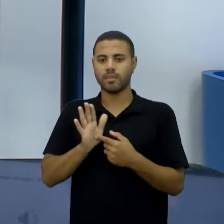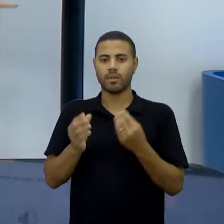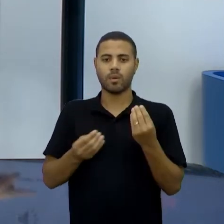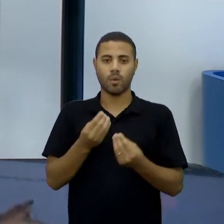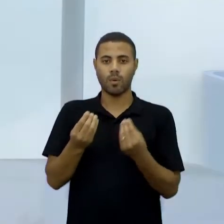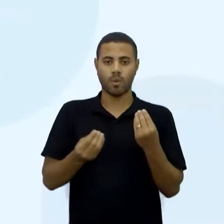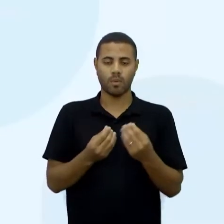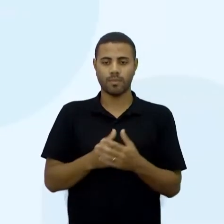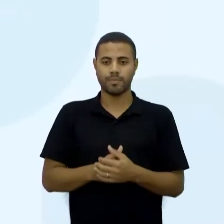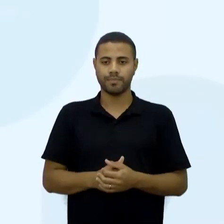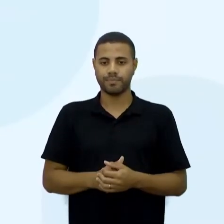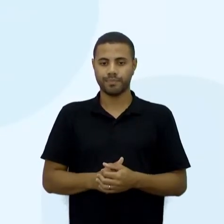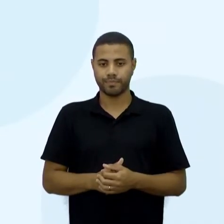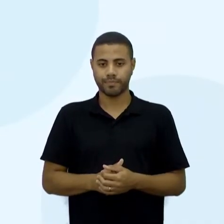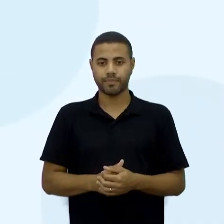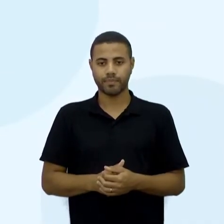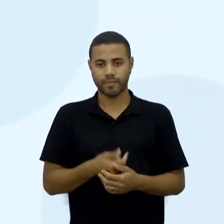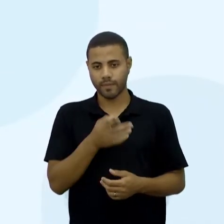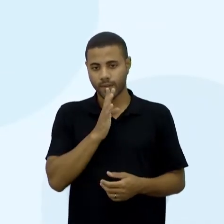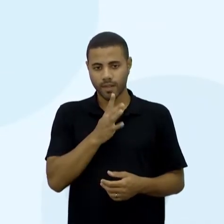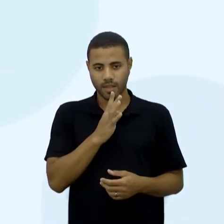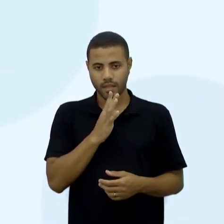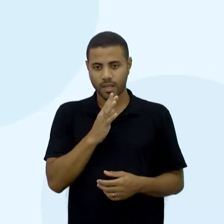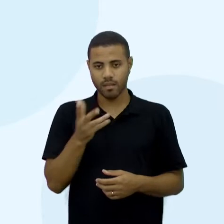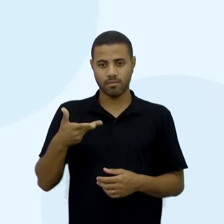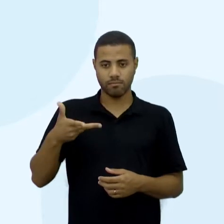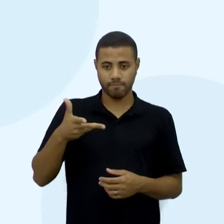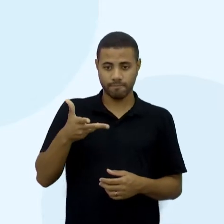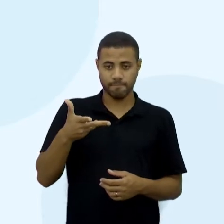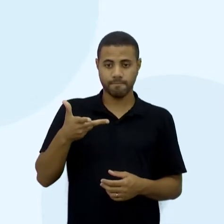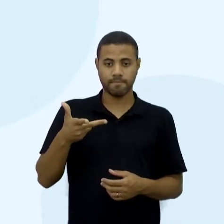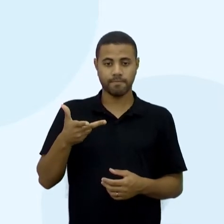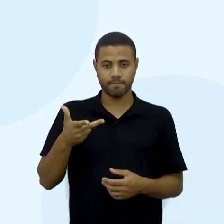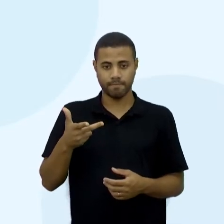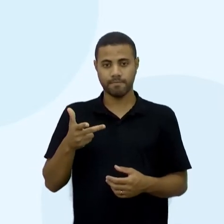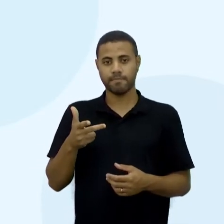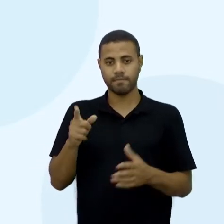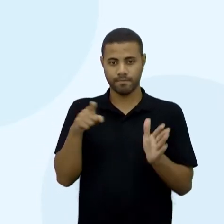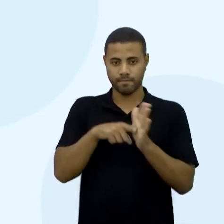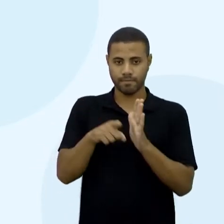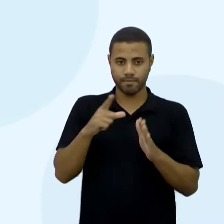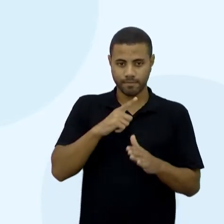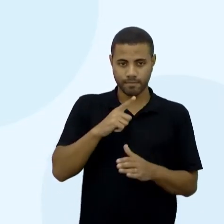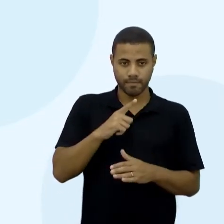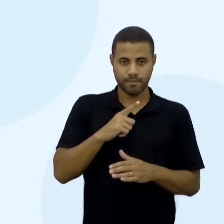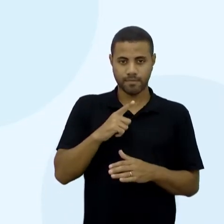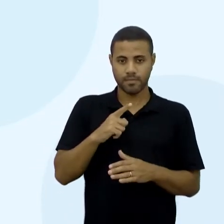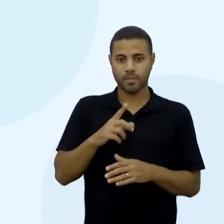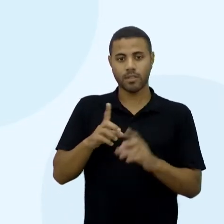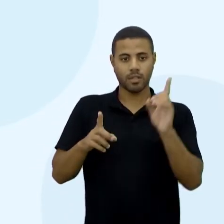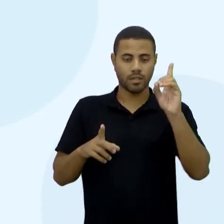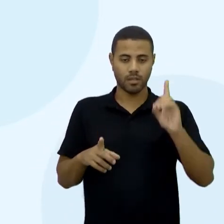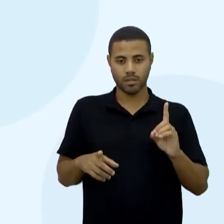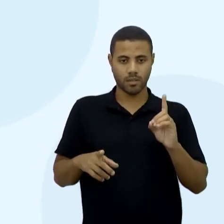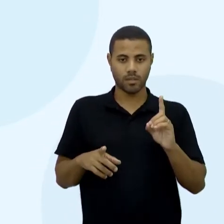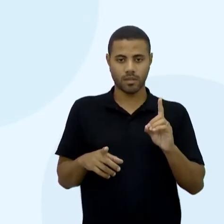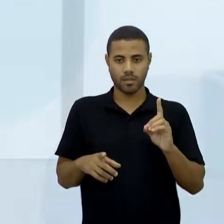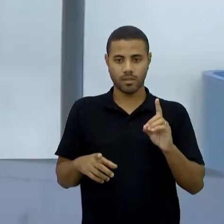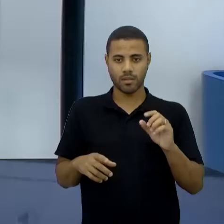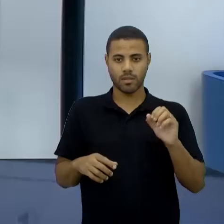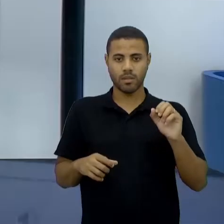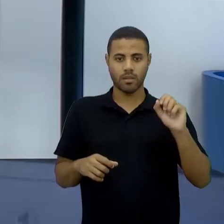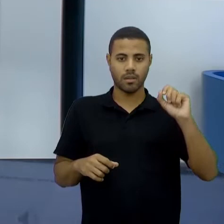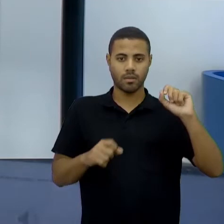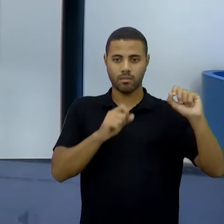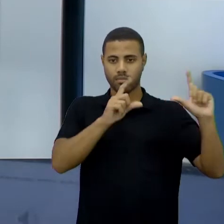né? Você conhece a aceleração que o exercício deu. Vou pedir para o meu diretor colocar a minha e a lousa ao mesmo